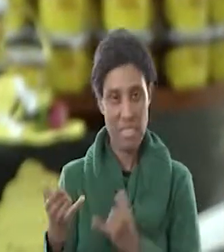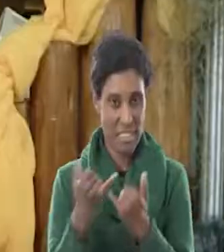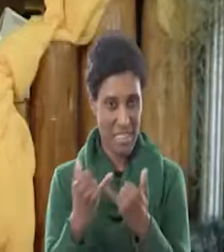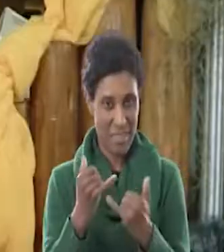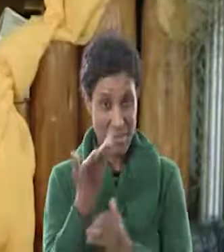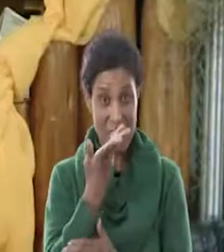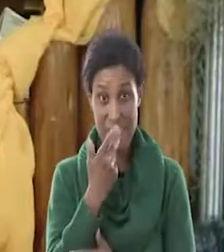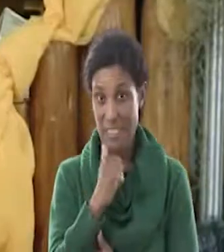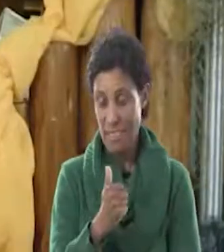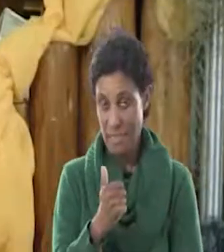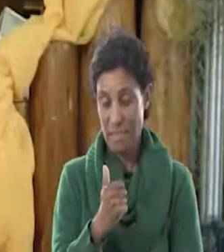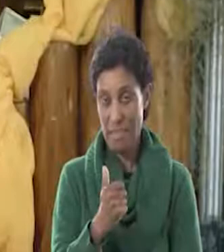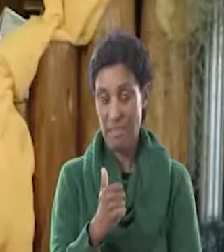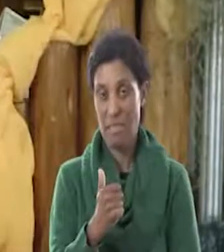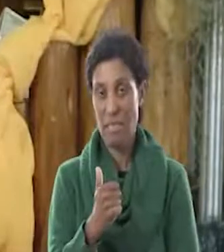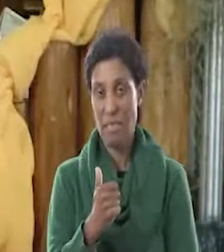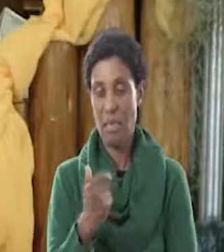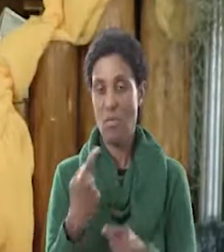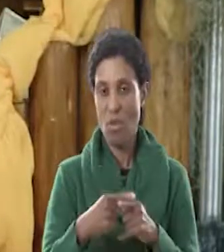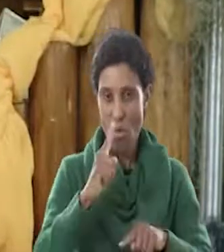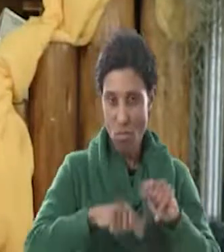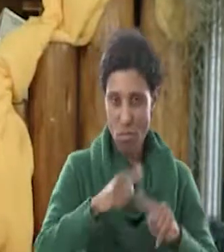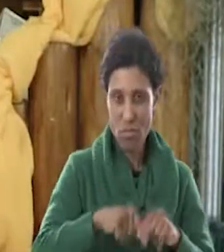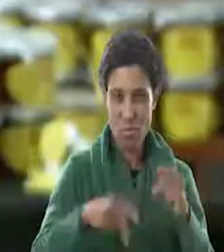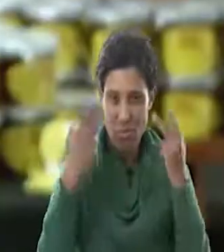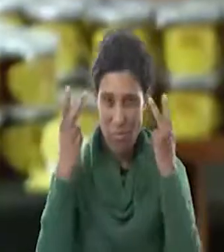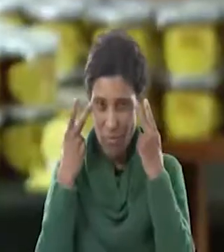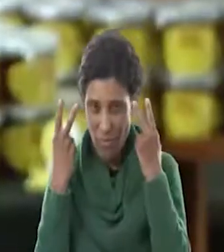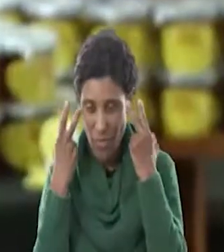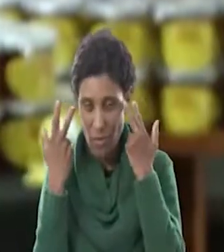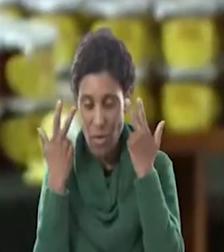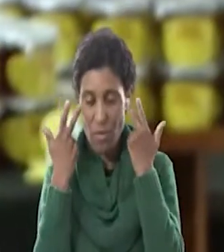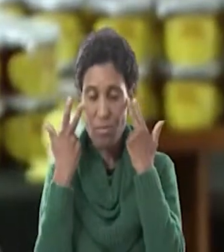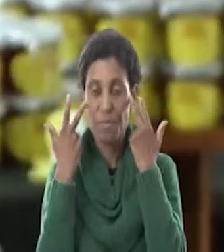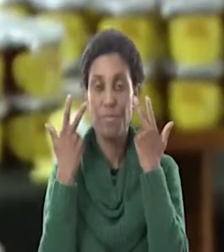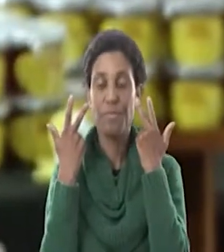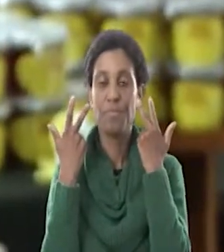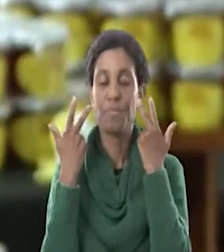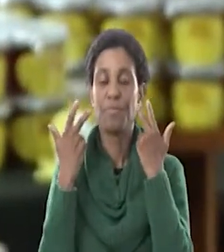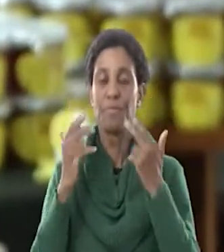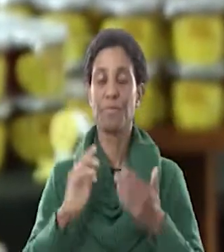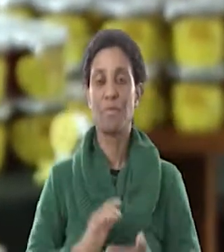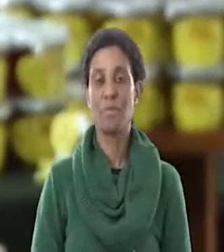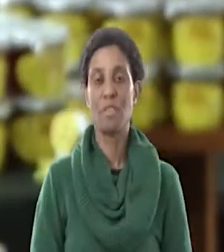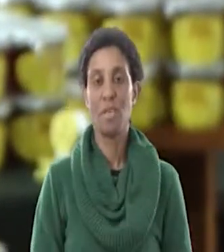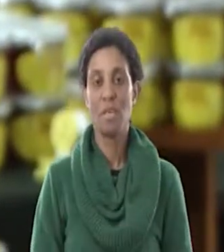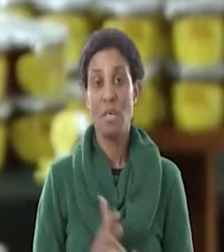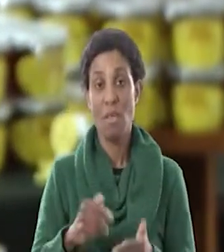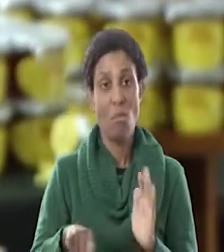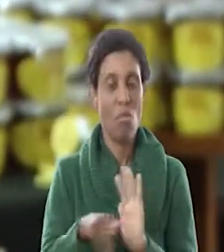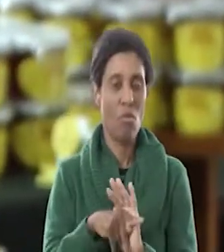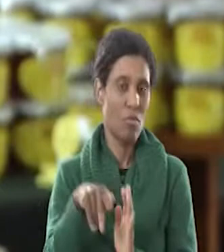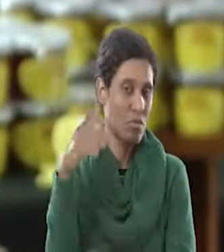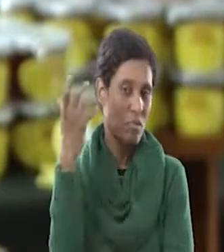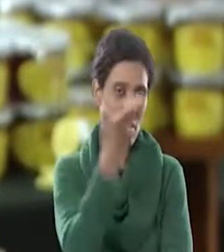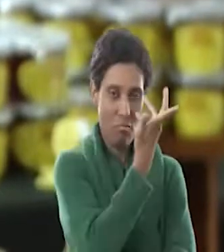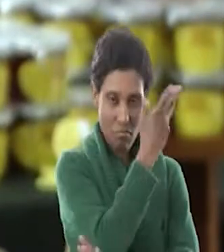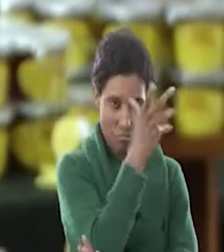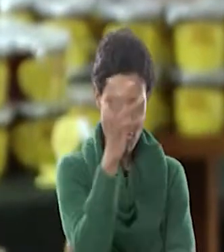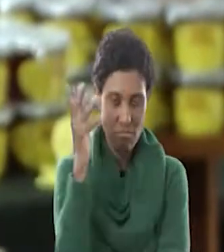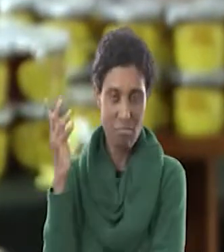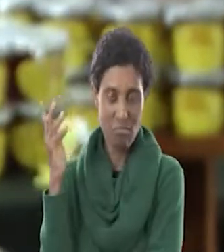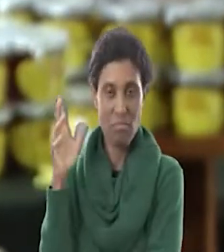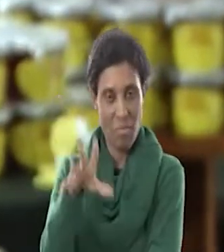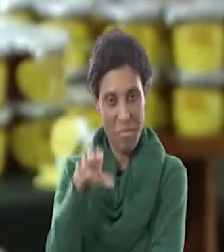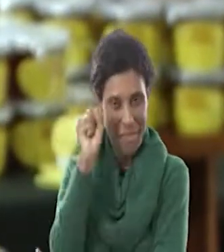elementos, né? Por exemplo, para crianças, tá? Por ele ser um produto natural e vir da natureza,